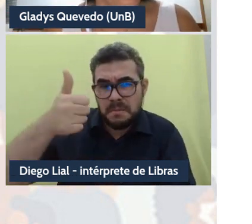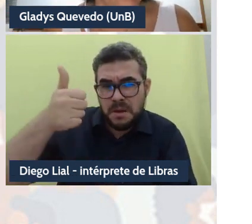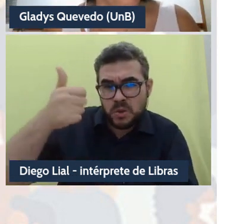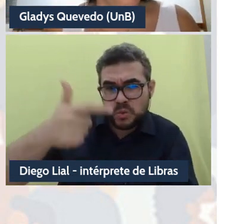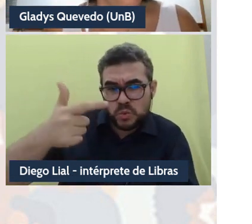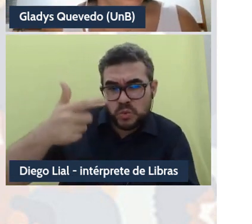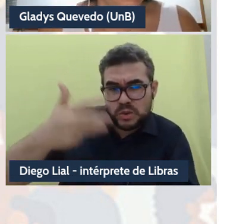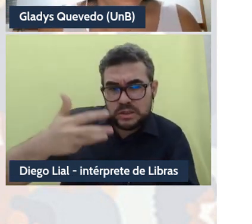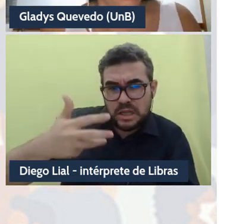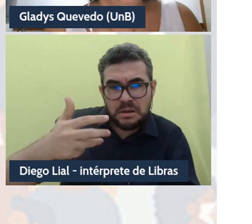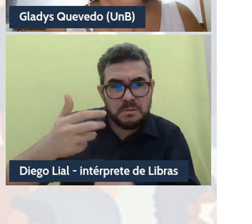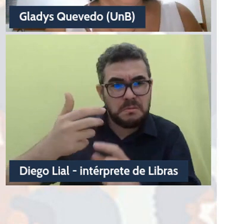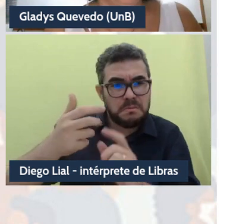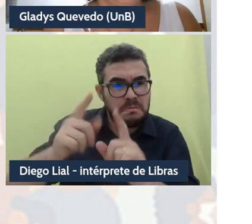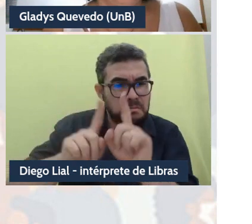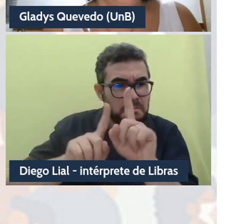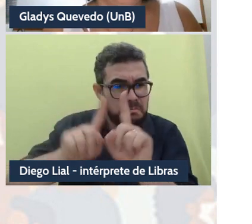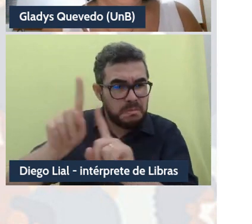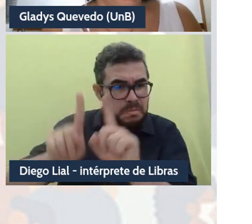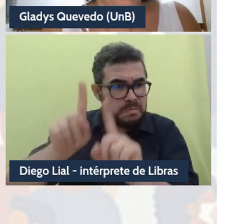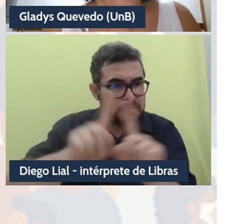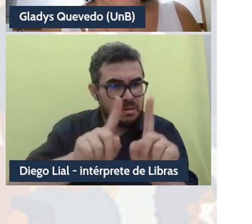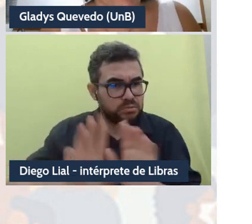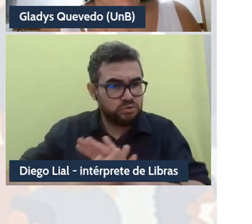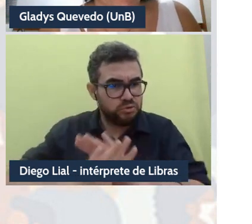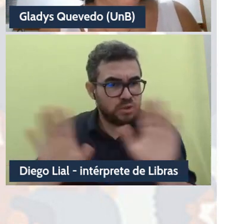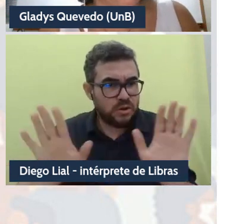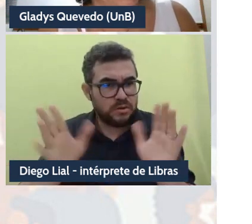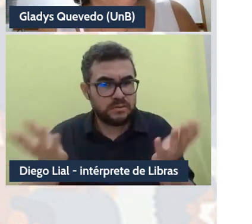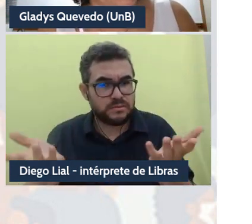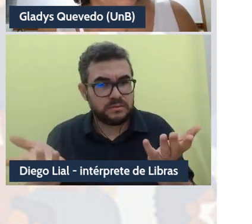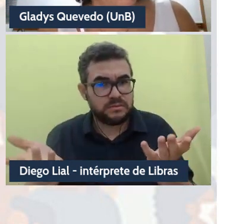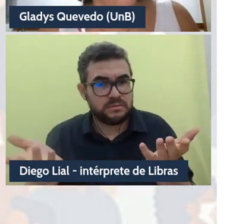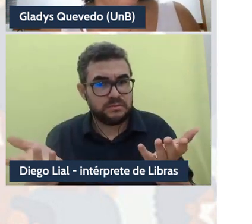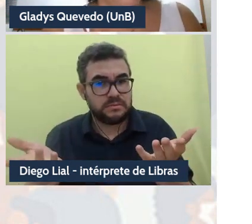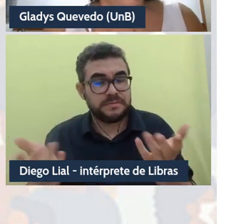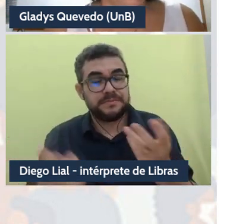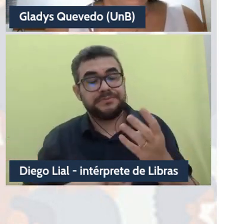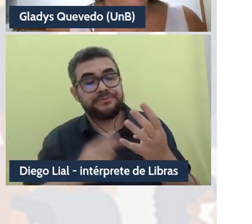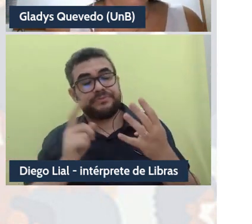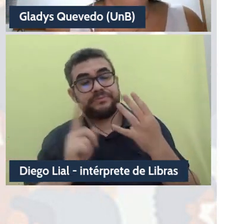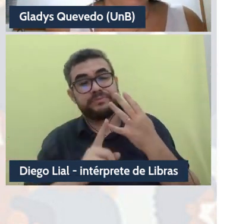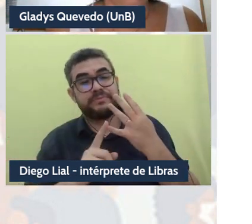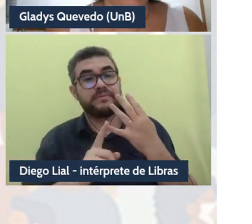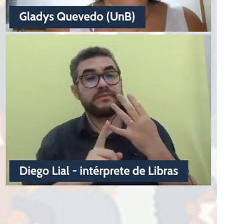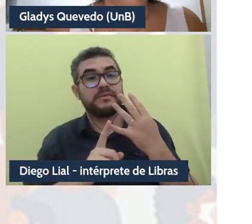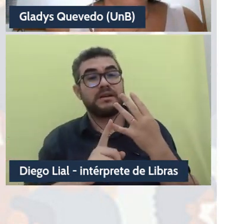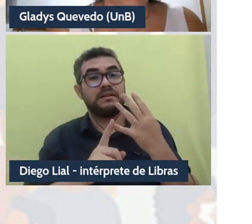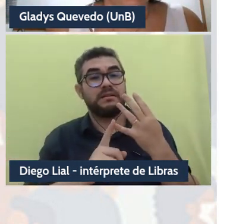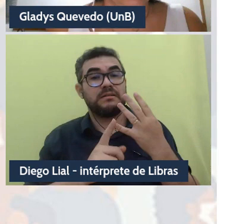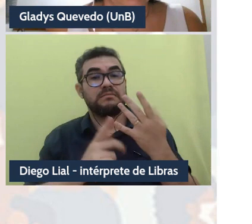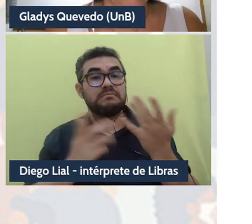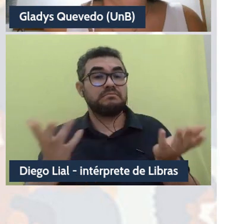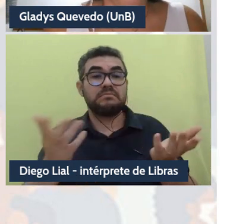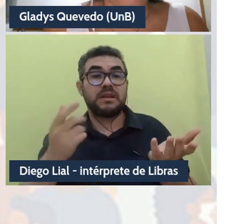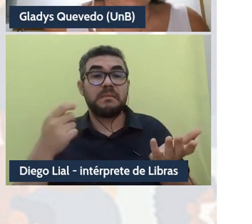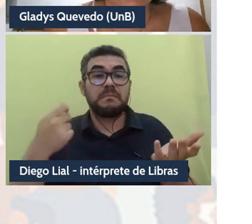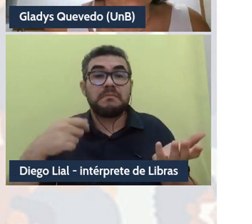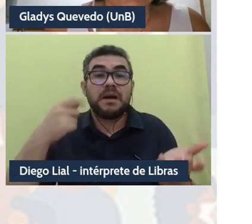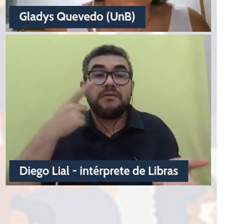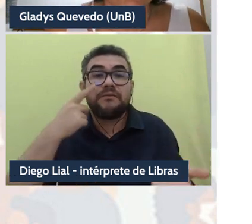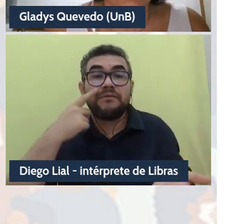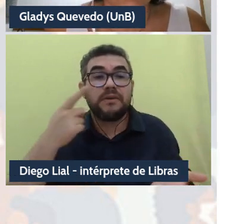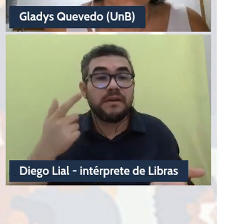o resultado de um exame? Né? A gente tem que ver quais são os agentes impactados e qual a